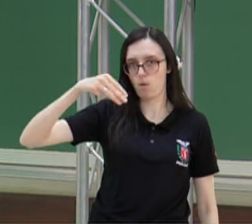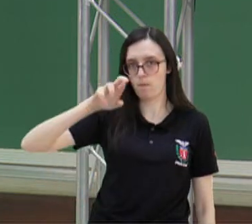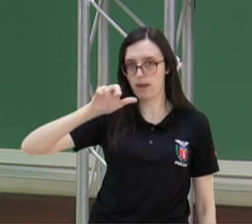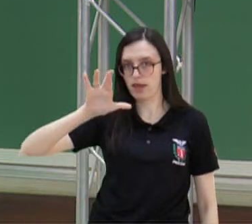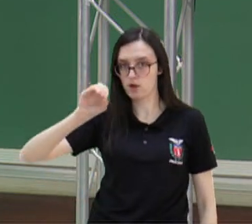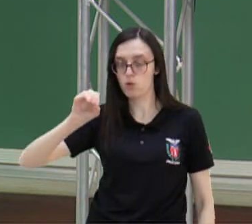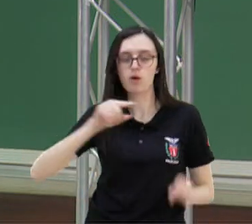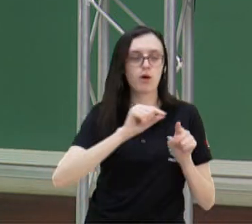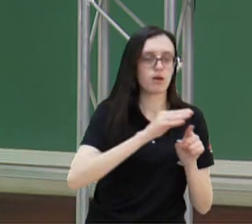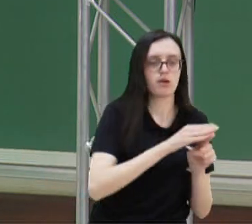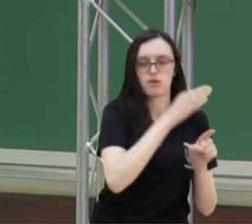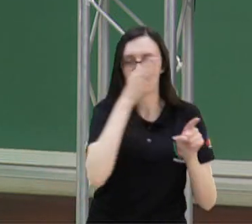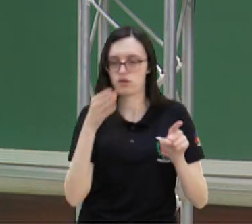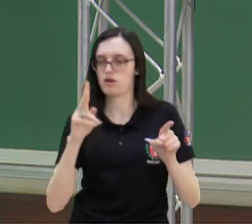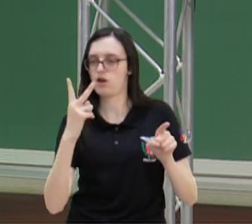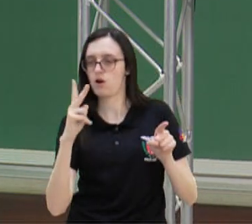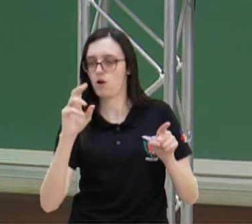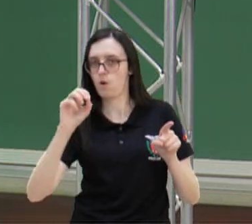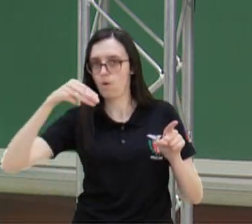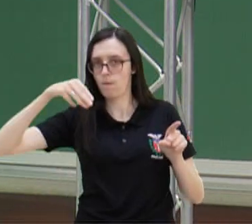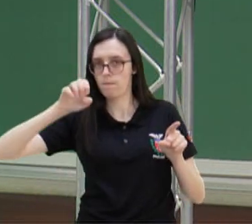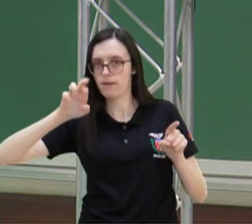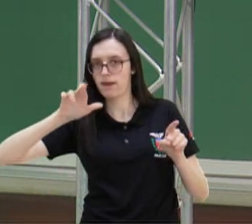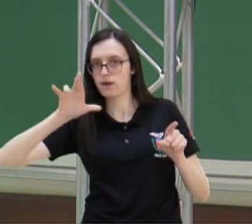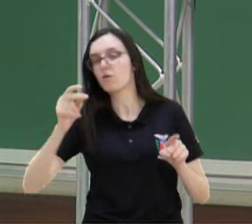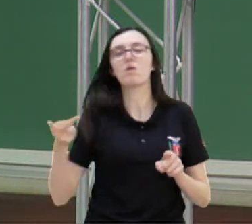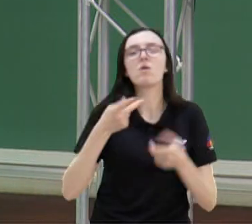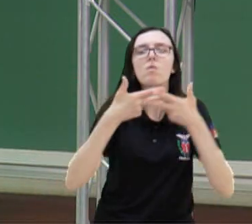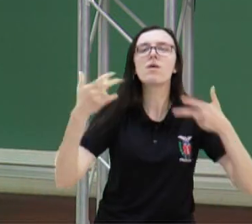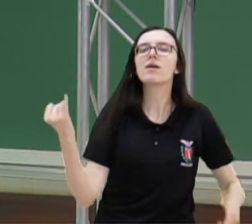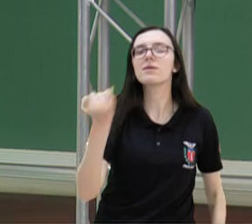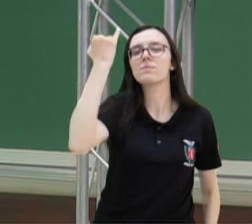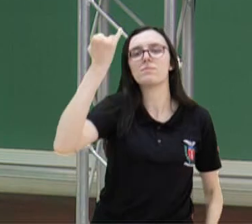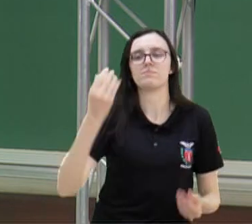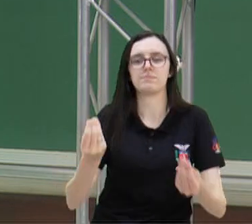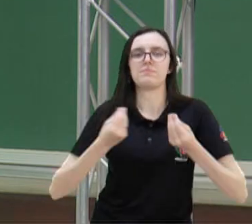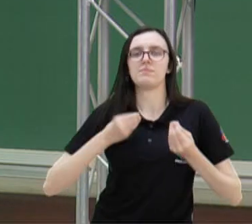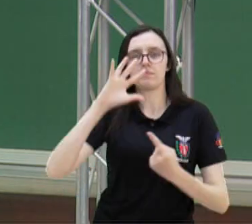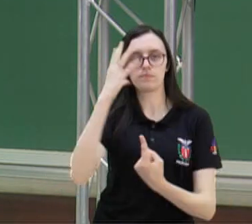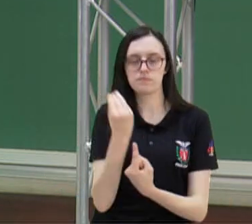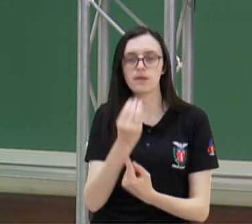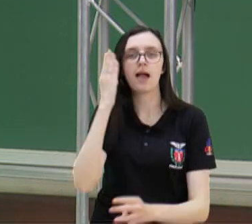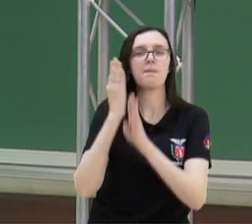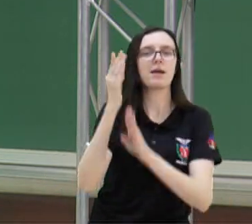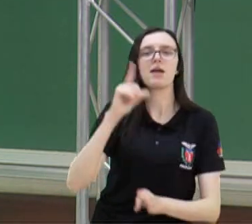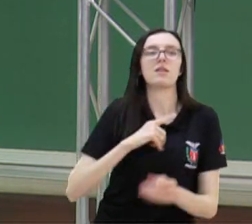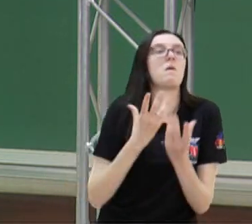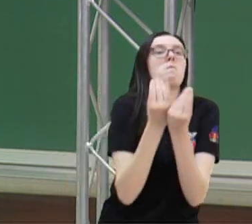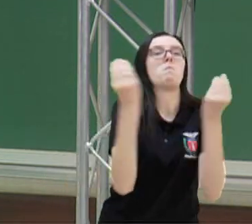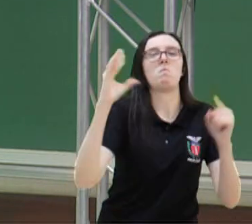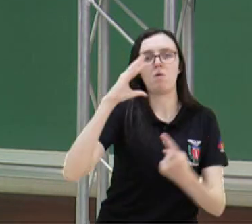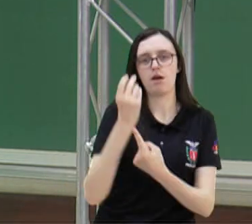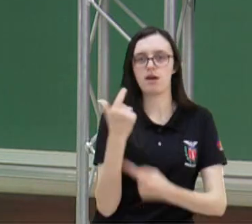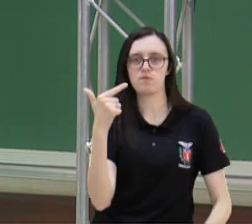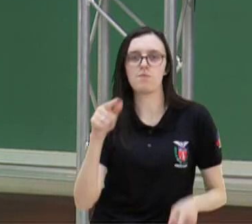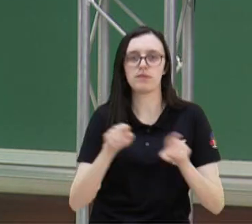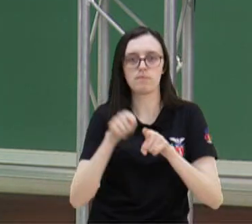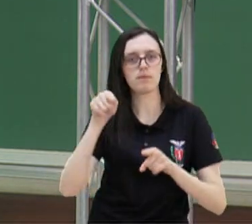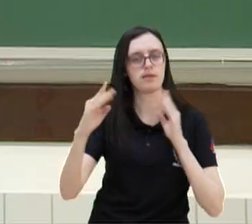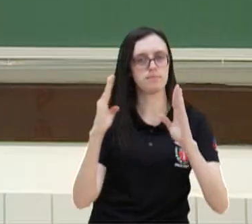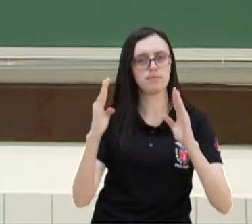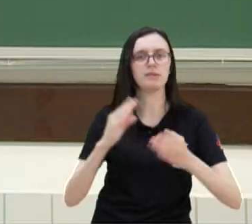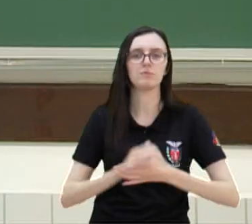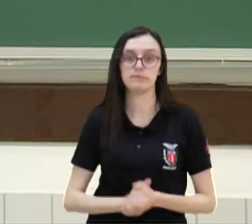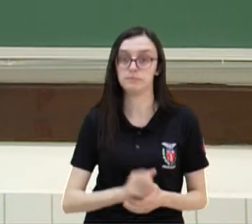eu abordo aqui porque ele traz algumas coisas importantes para a arte, apesar de não ter muita arte também neste